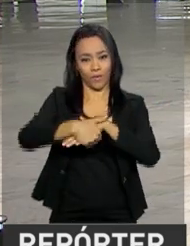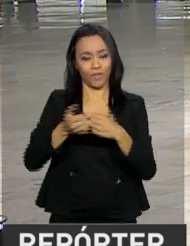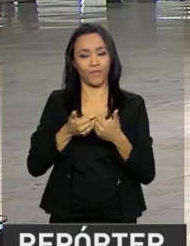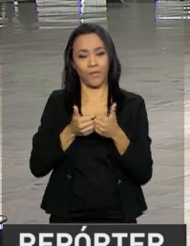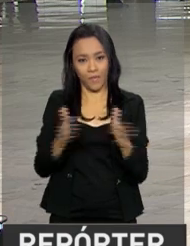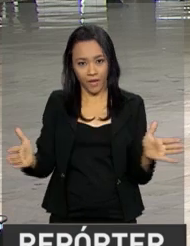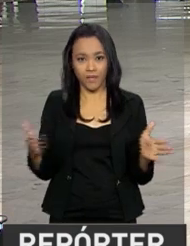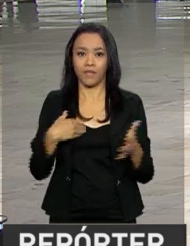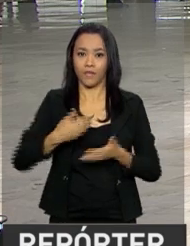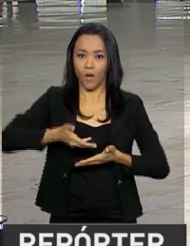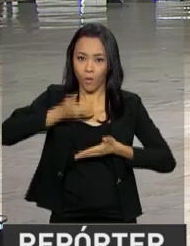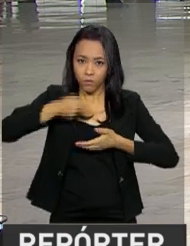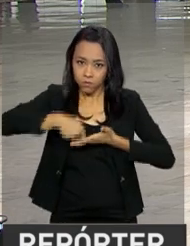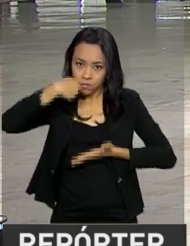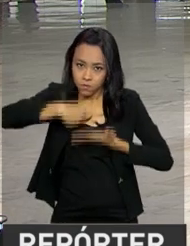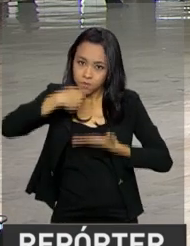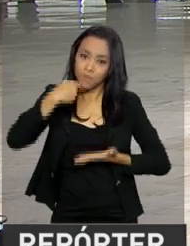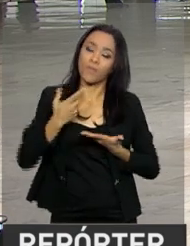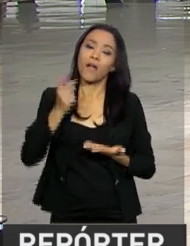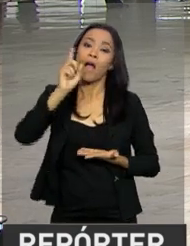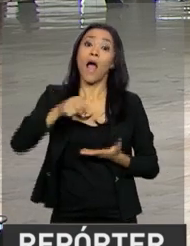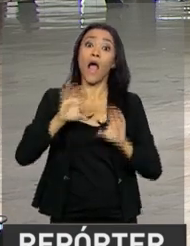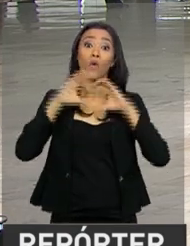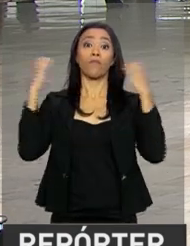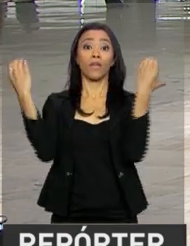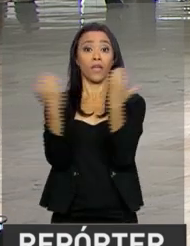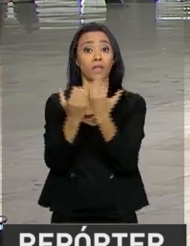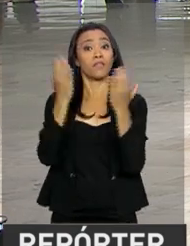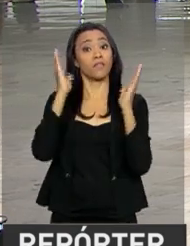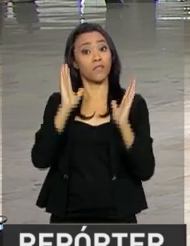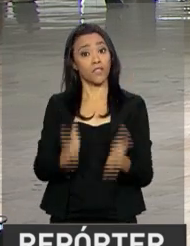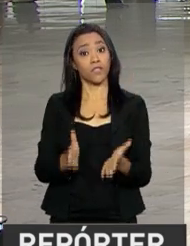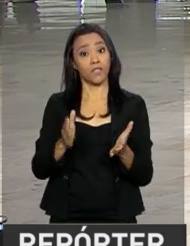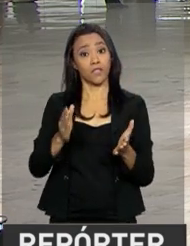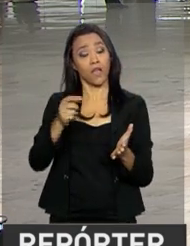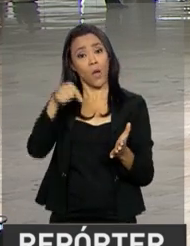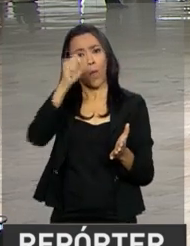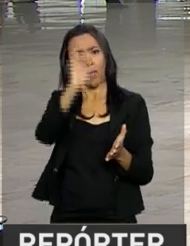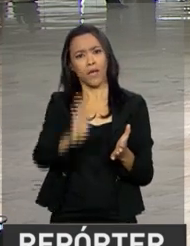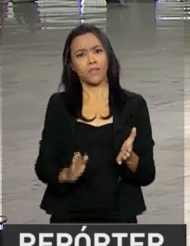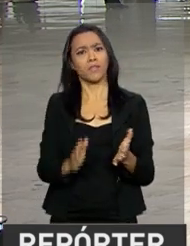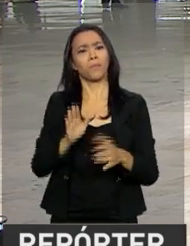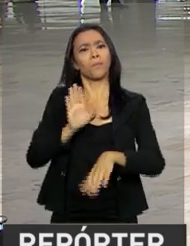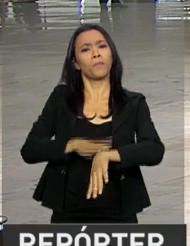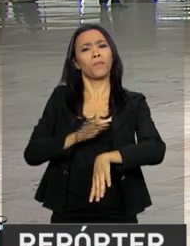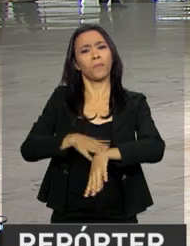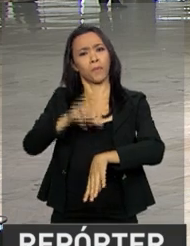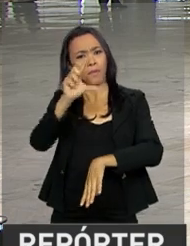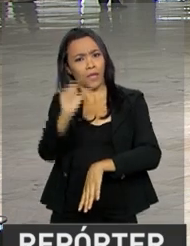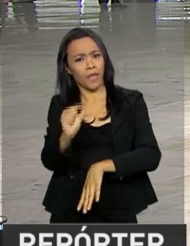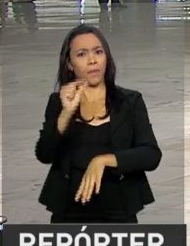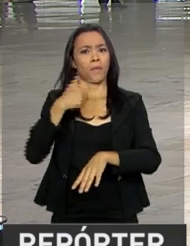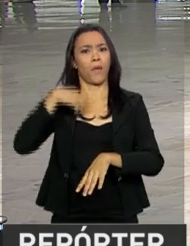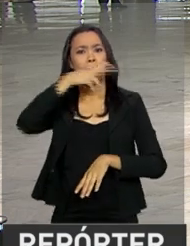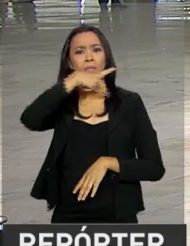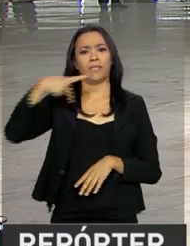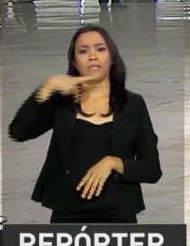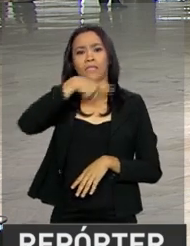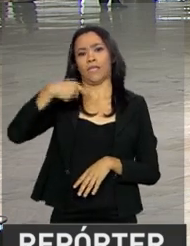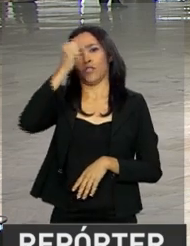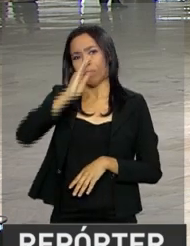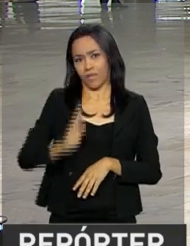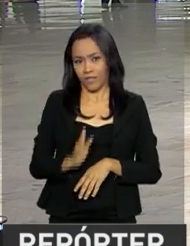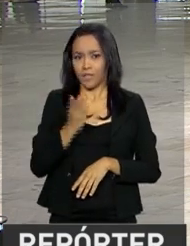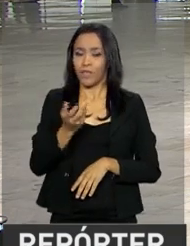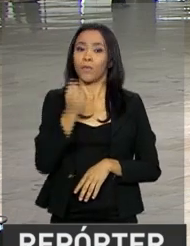da Alvorada. Só lembrando que a conferência acontece no Brasil, já que o Brasil preside temporariamente o grupo, a CPLP, no